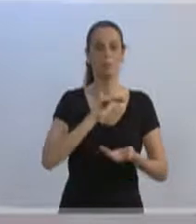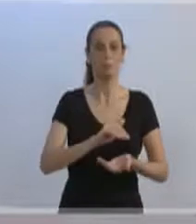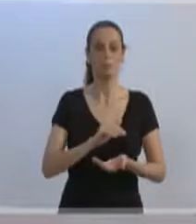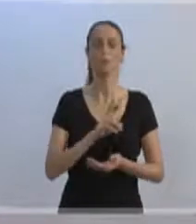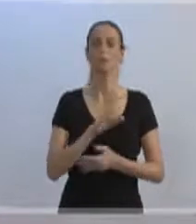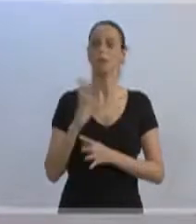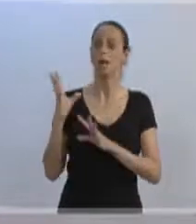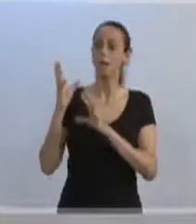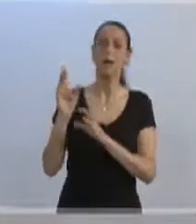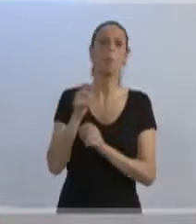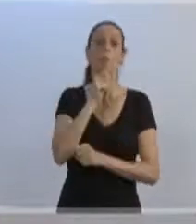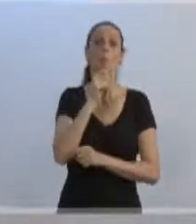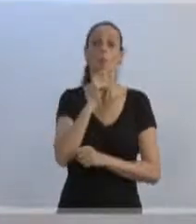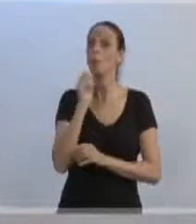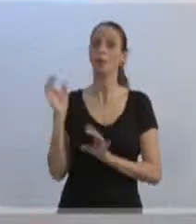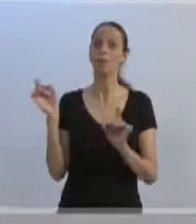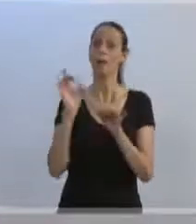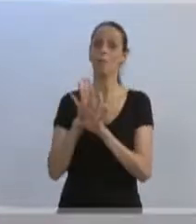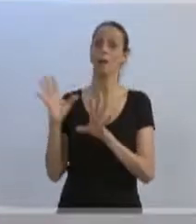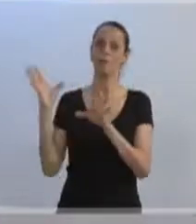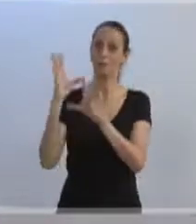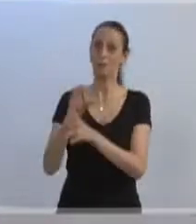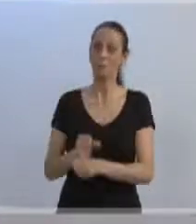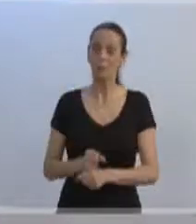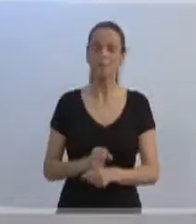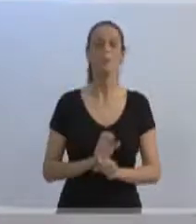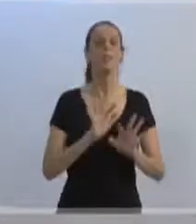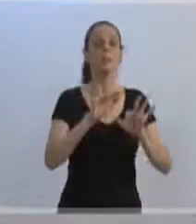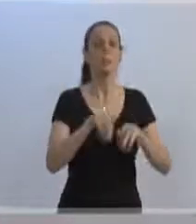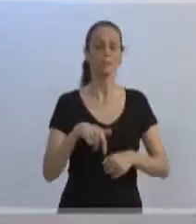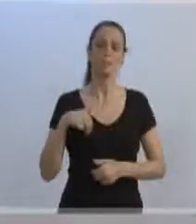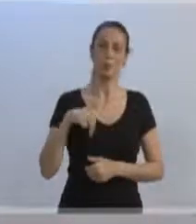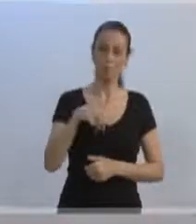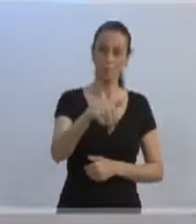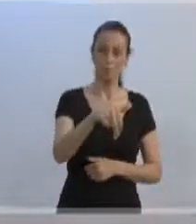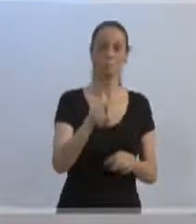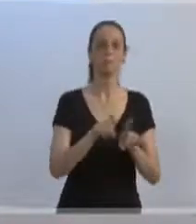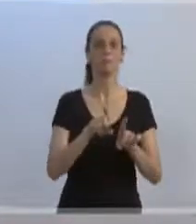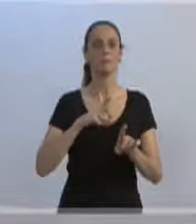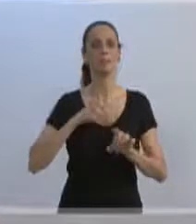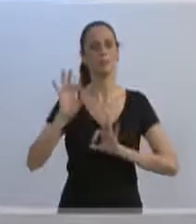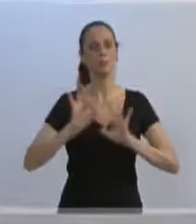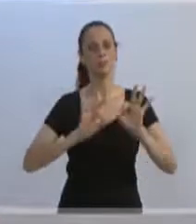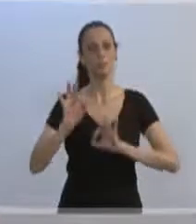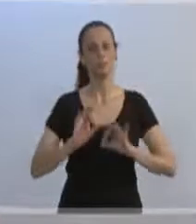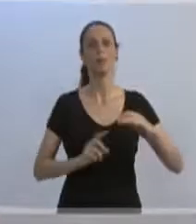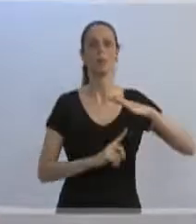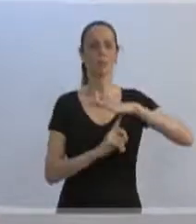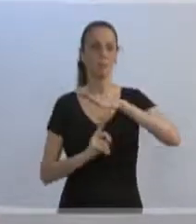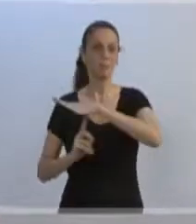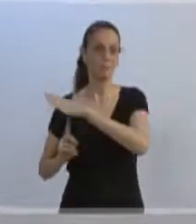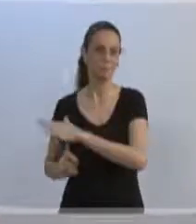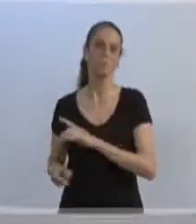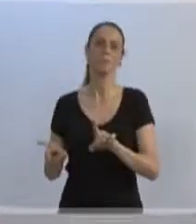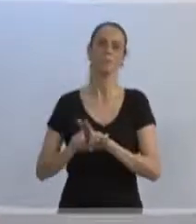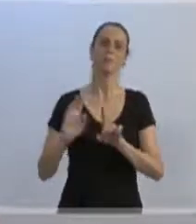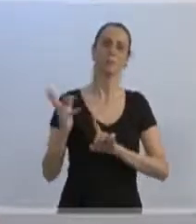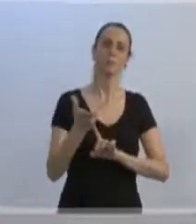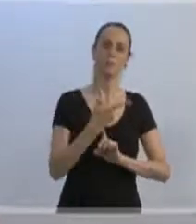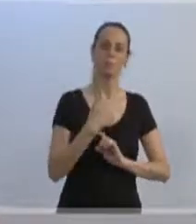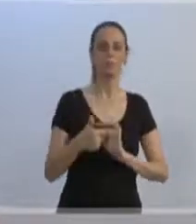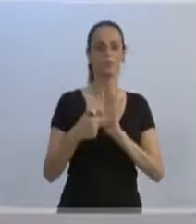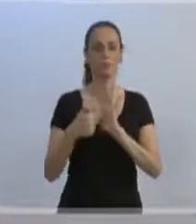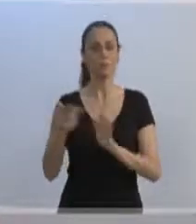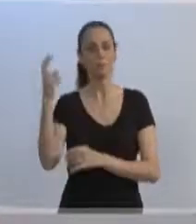contabilização e o final da caminhada contou também com a organização do comércio local de apresentações culturais como